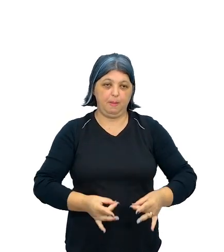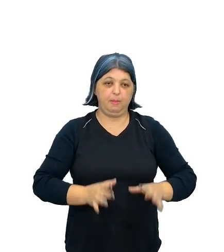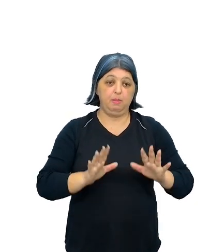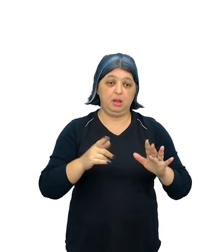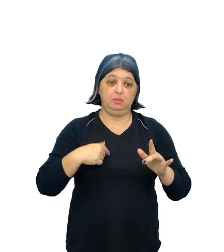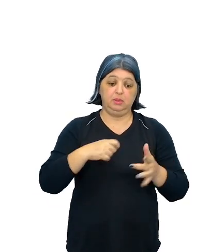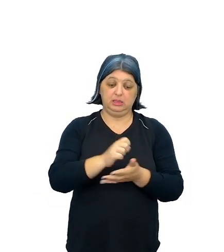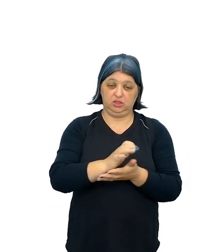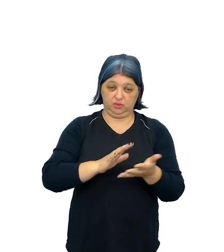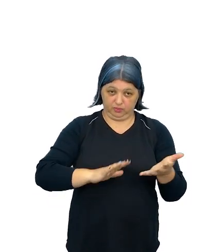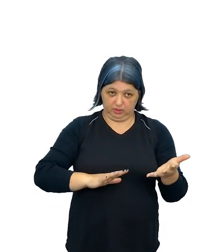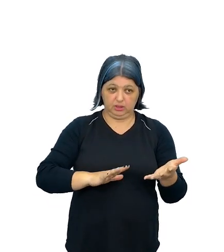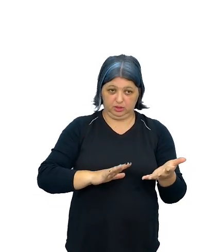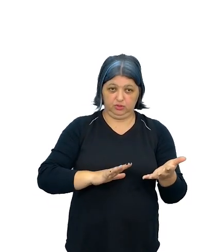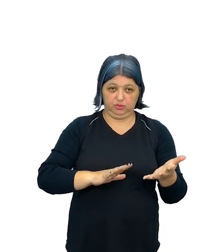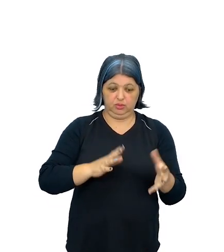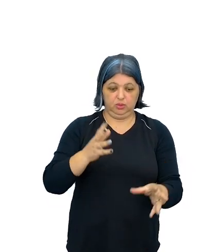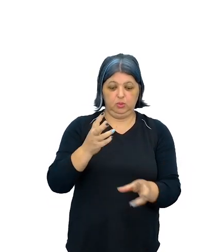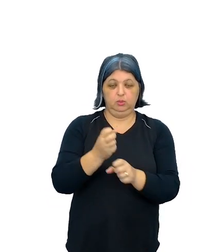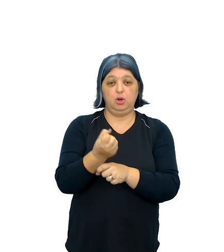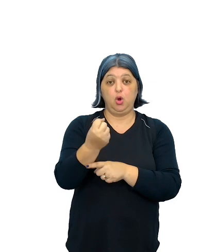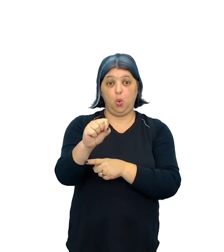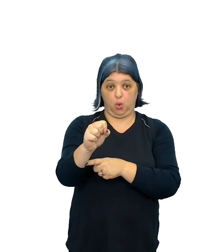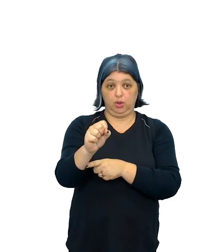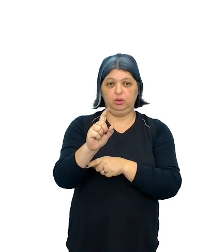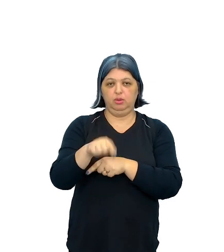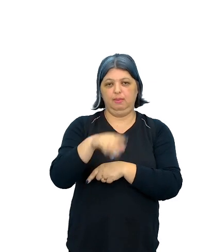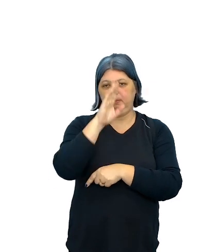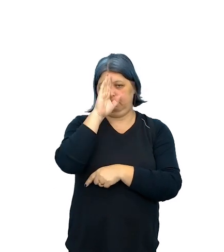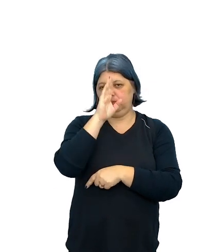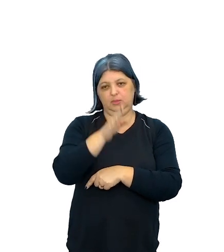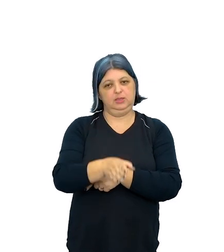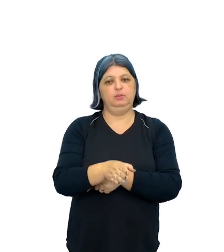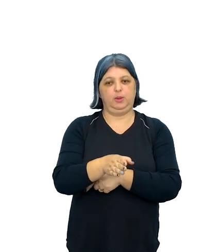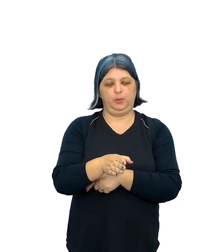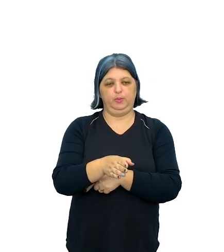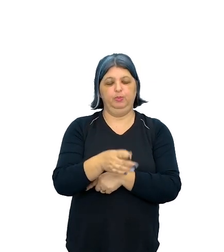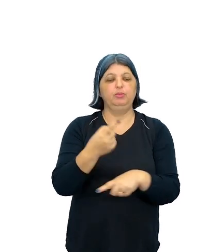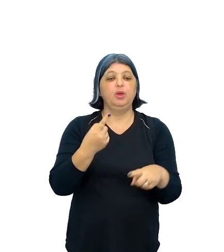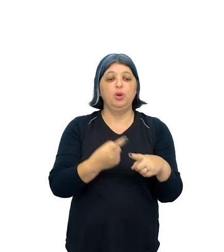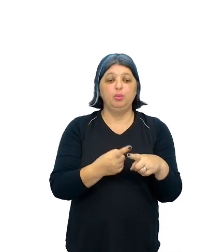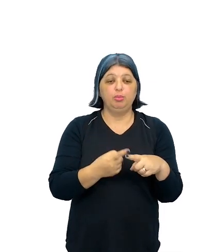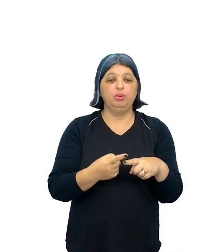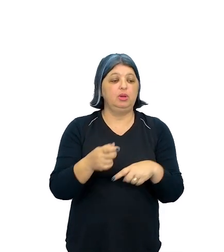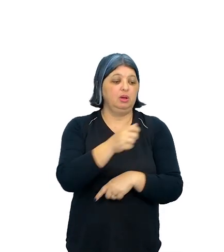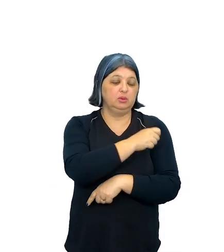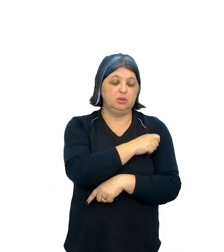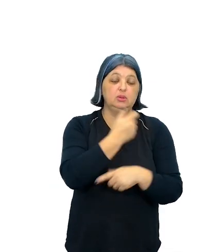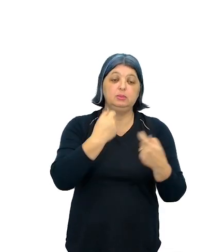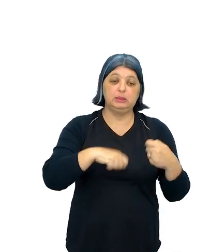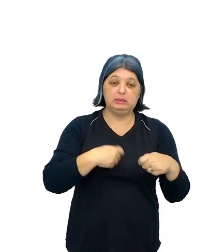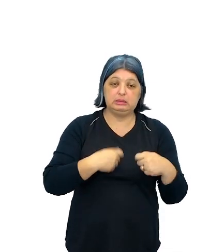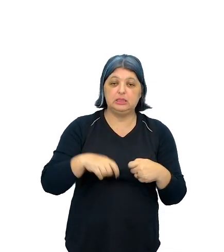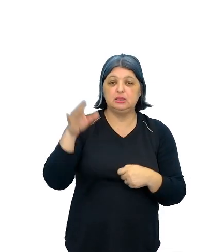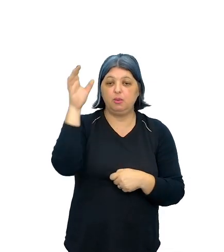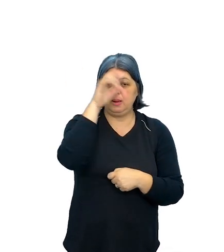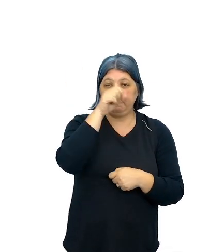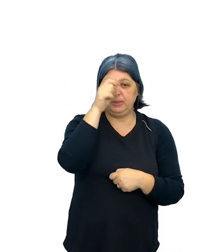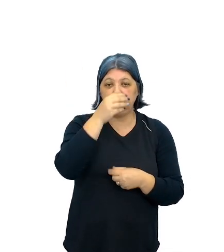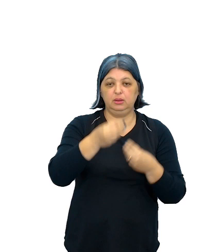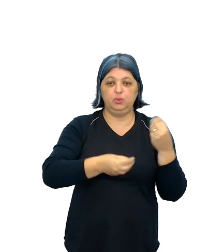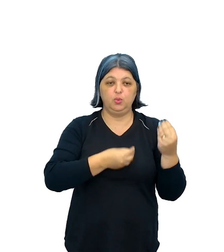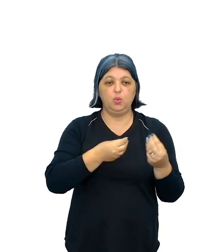a atividade das 8 aulas, ela é fundamental. Porque os estudantes precisam aprender